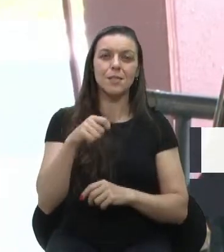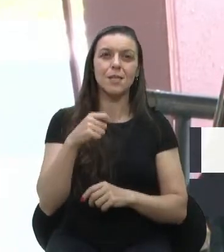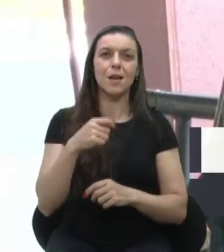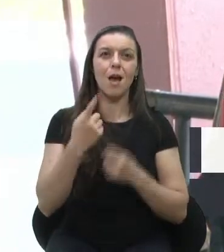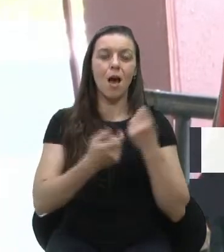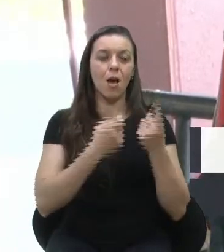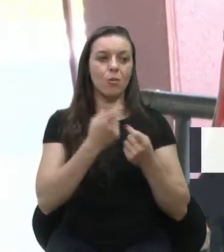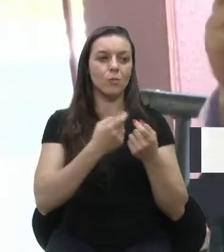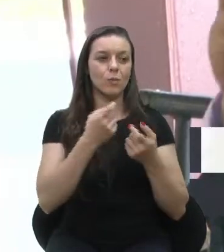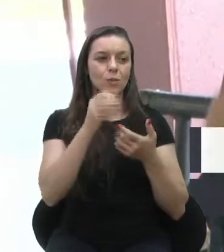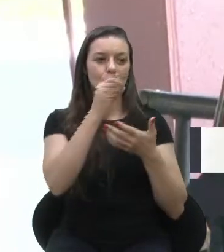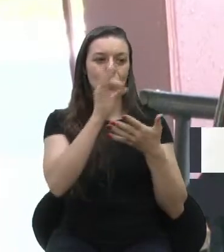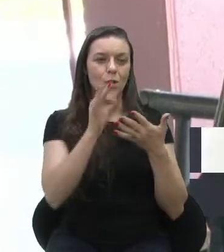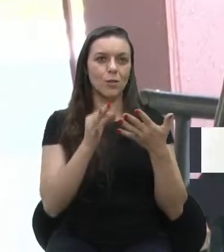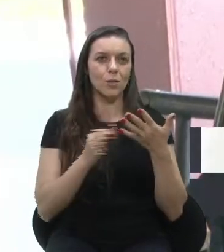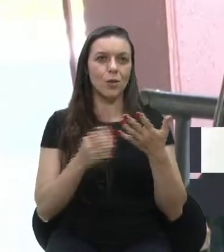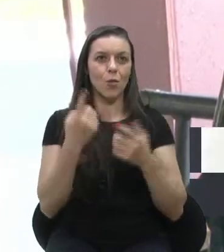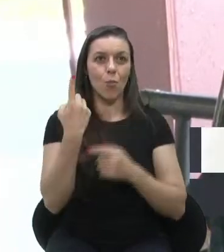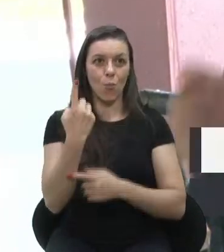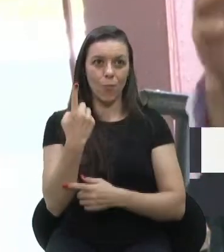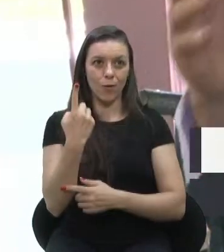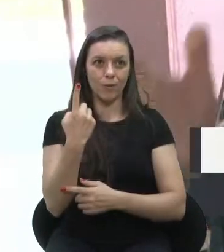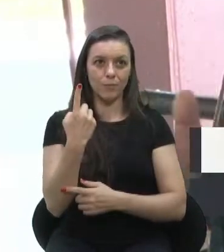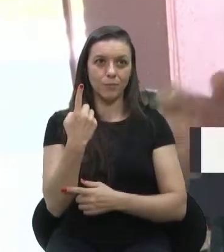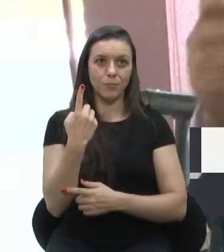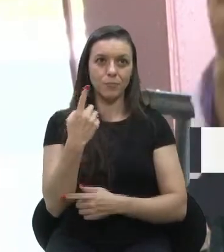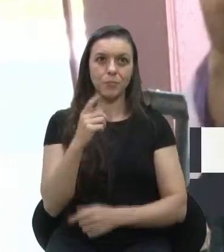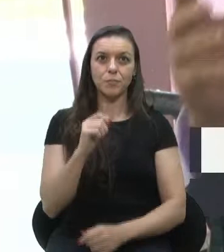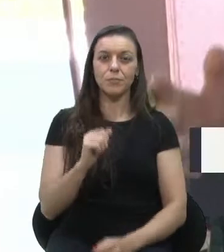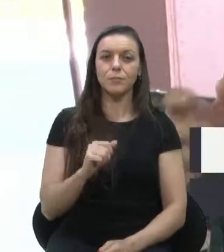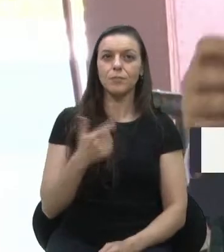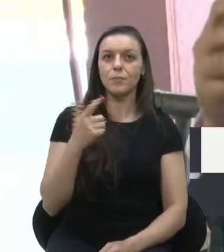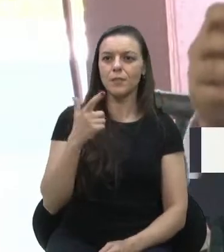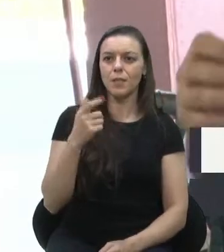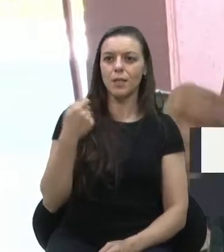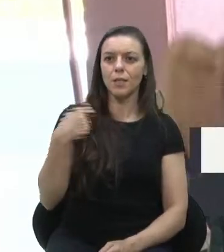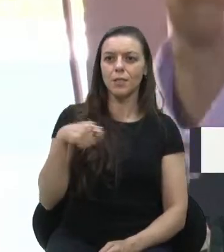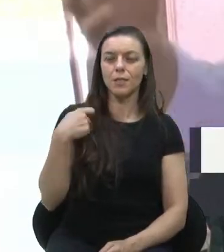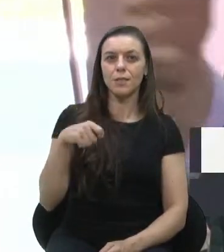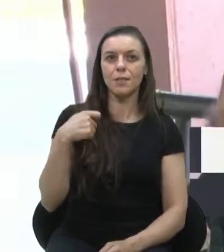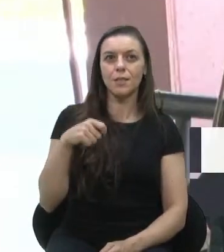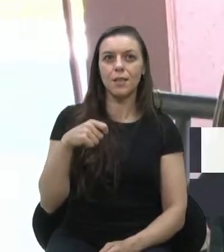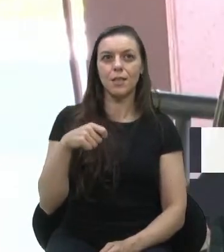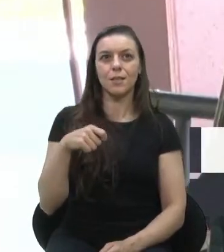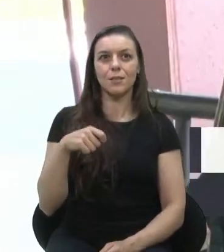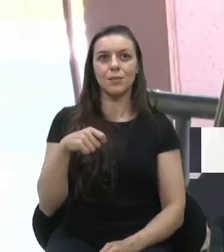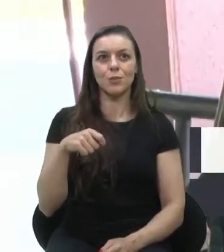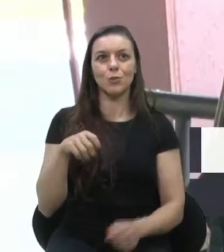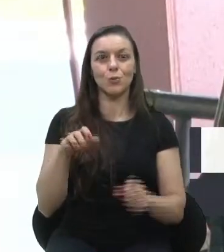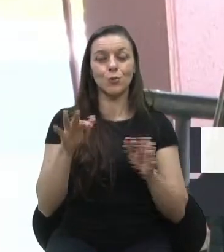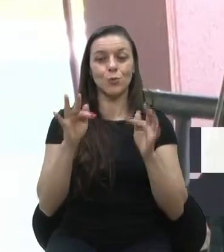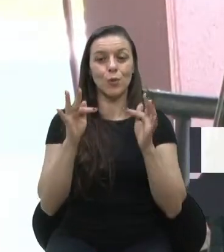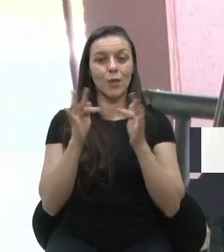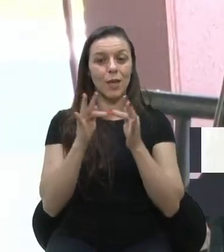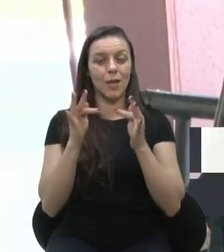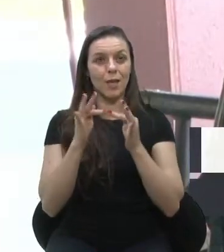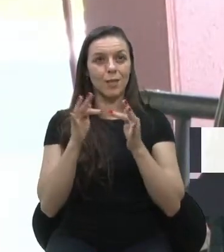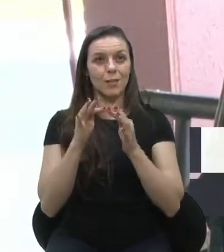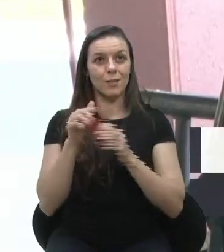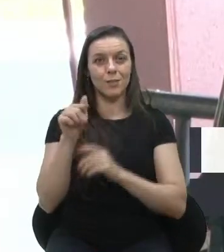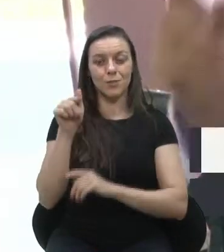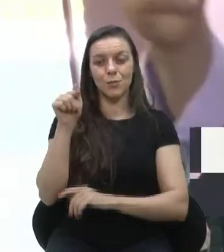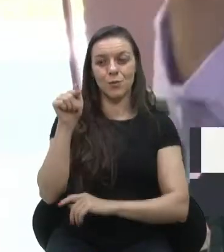algumas correções uma delas não teria necessidade de um técnico como dezenas